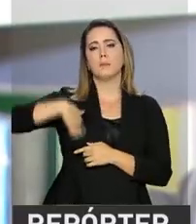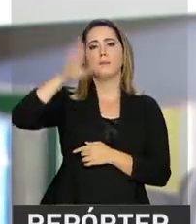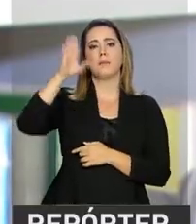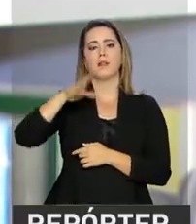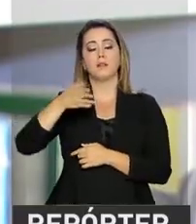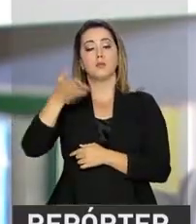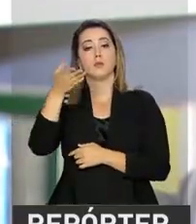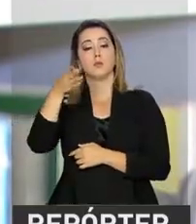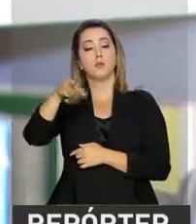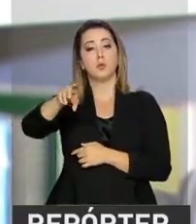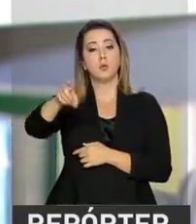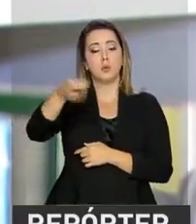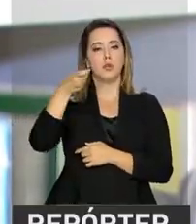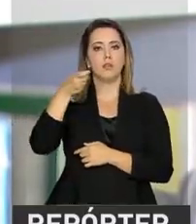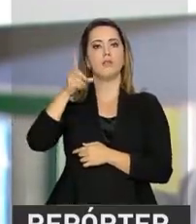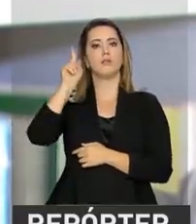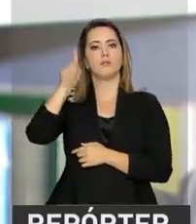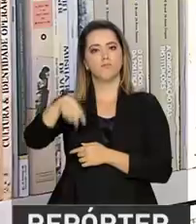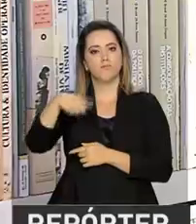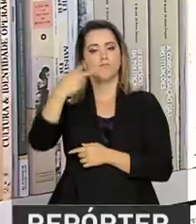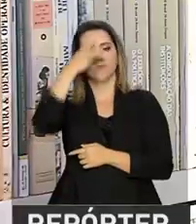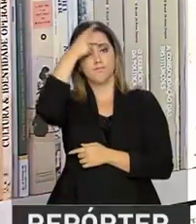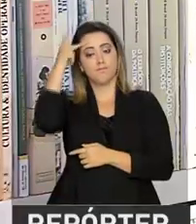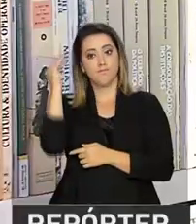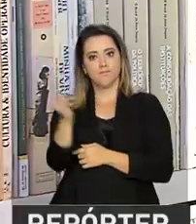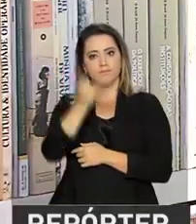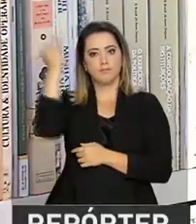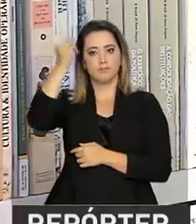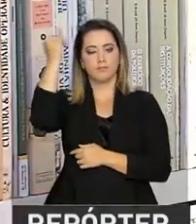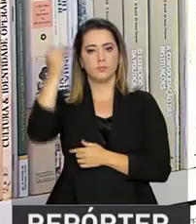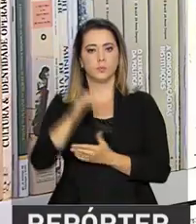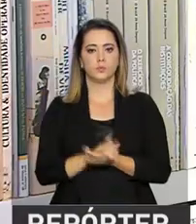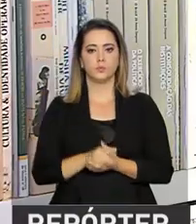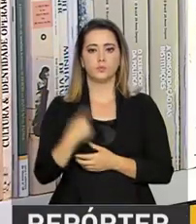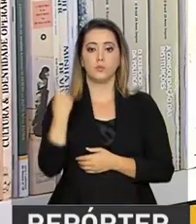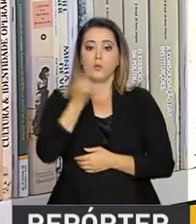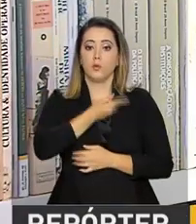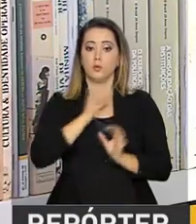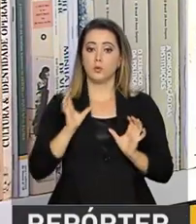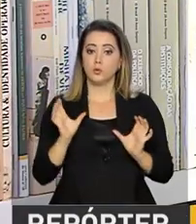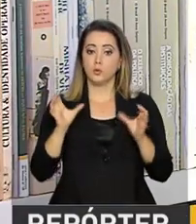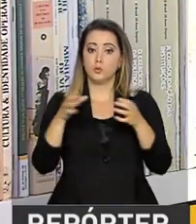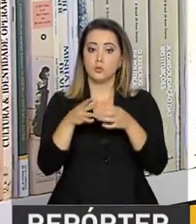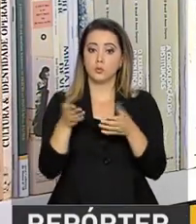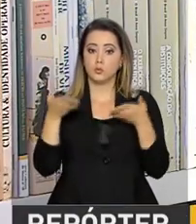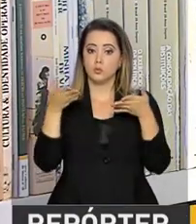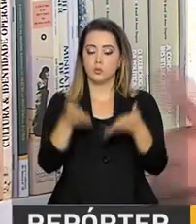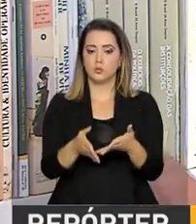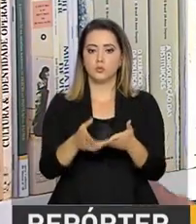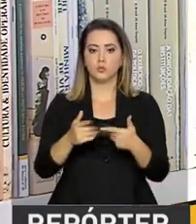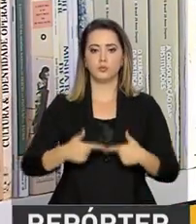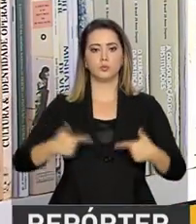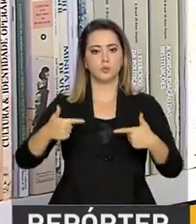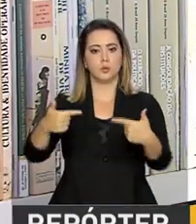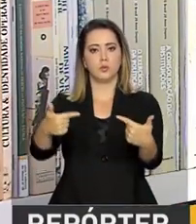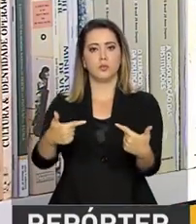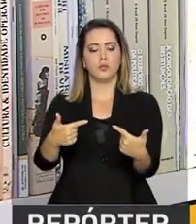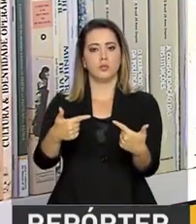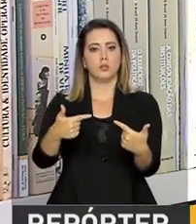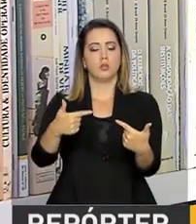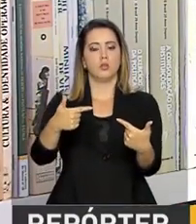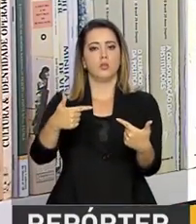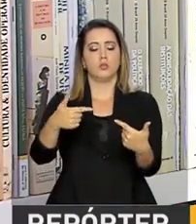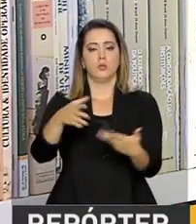combatentes são heróis nacionais os nossos pracinhas se engajaram na luta das chamadas nações unidas